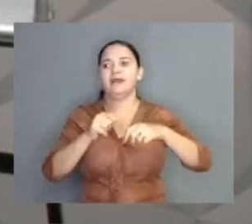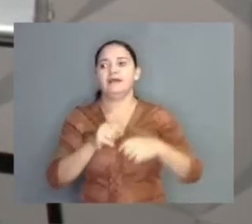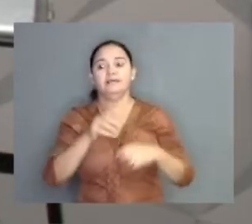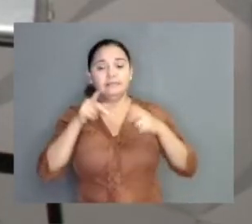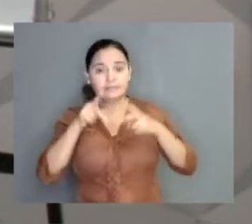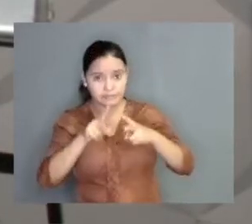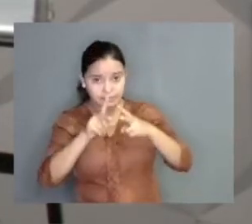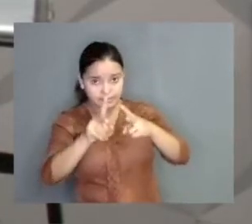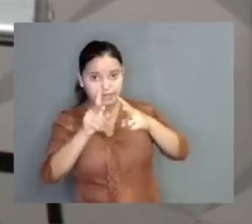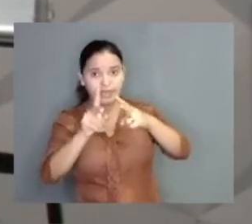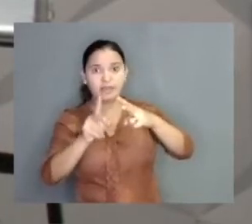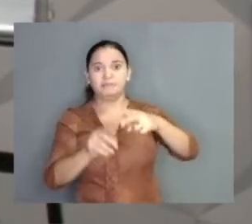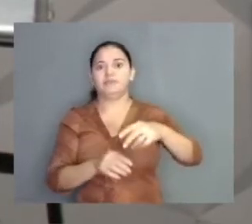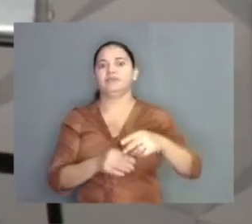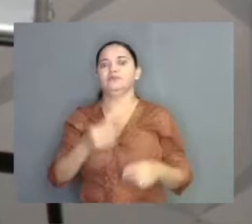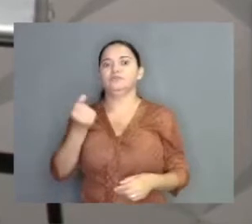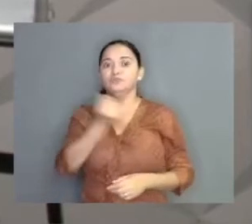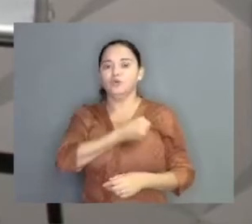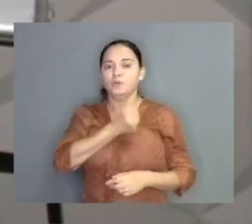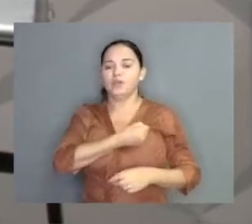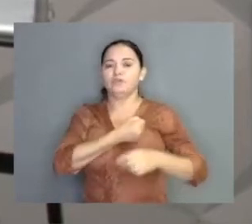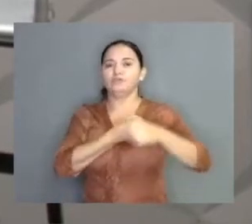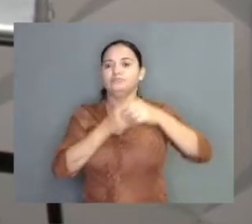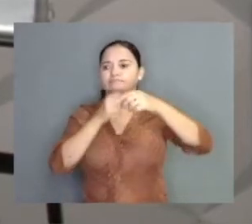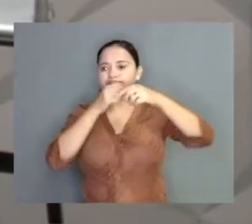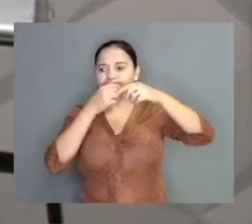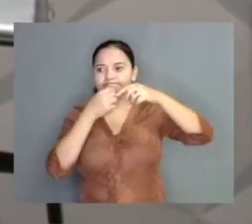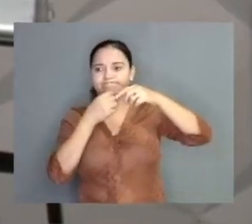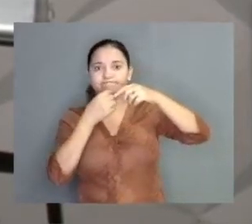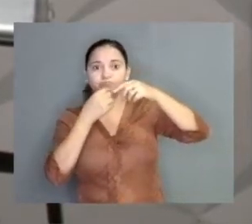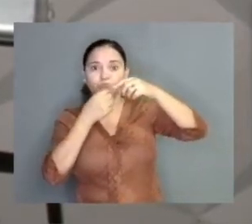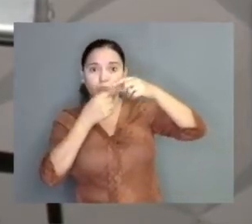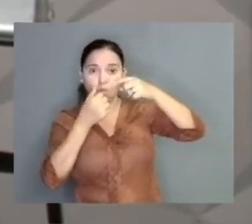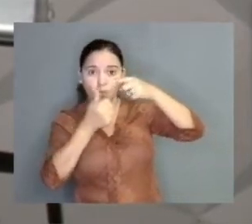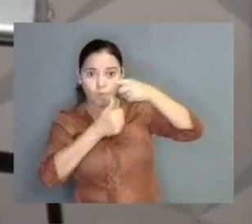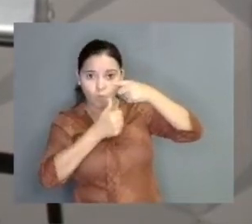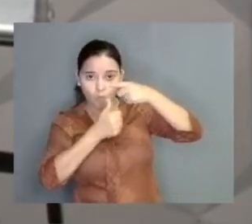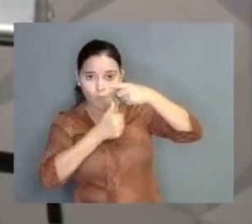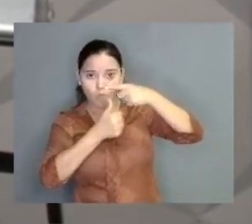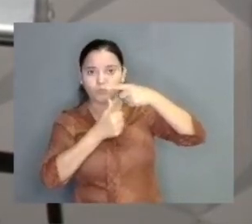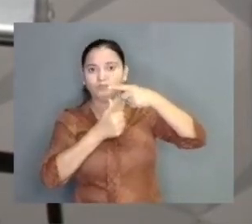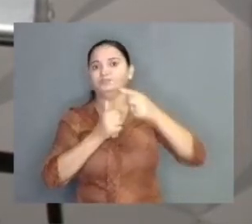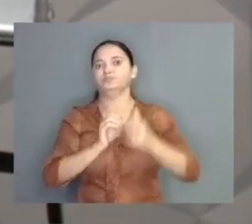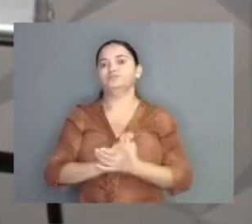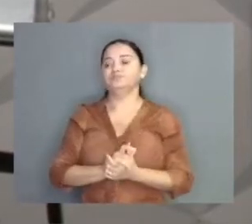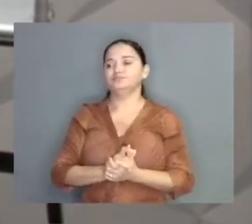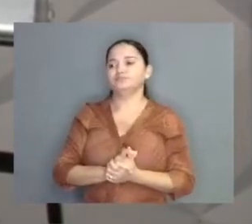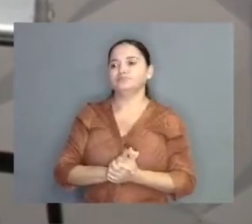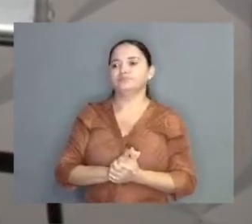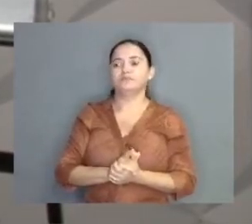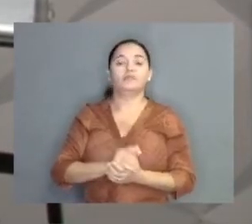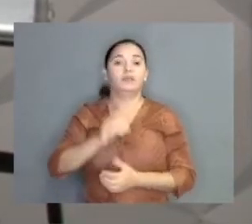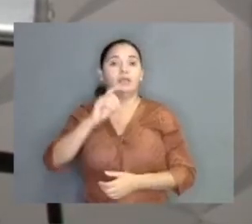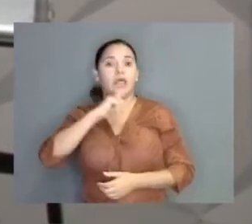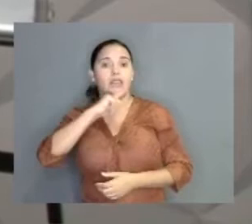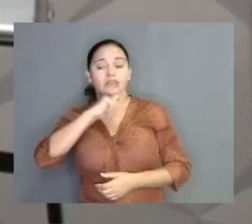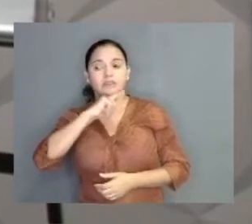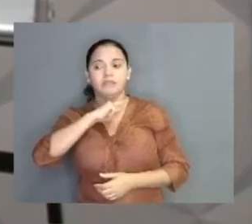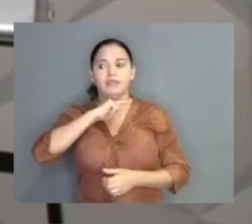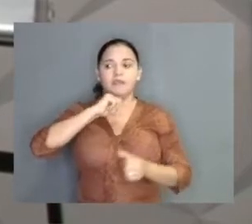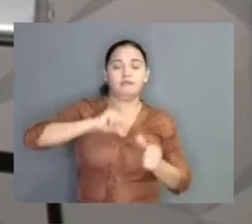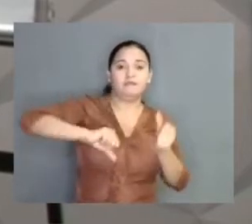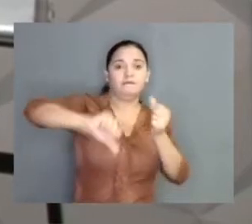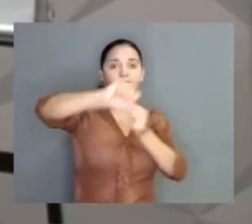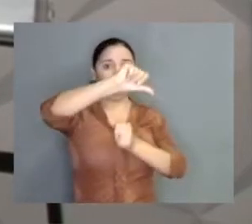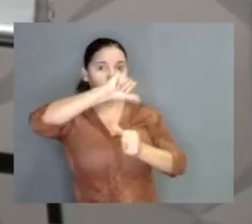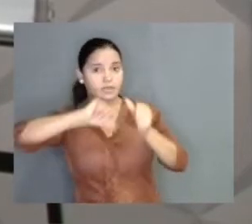ó, vamos pagar o preço. Como assim pagar o preço? Se eu vou inverter minha fração, qual é o